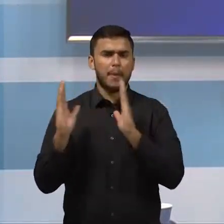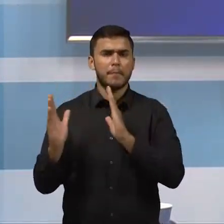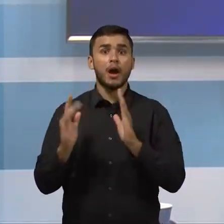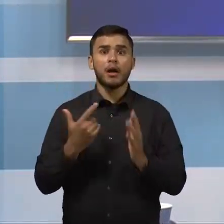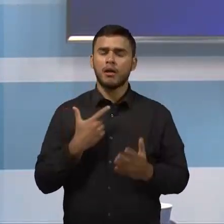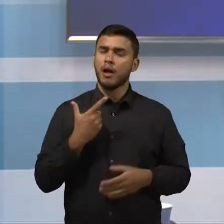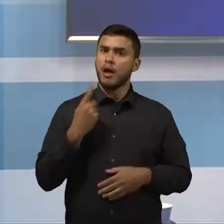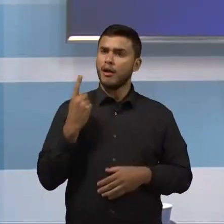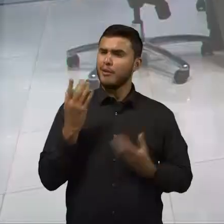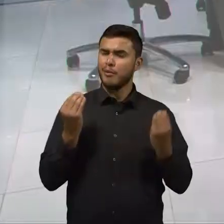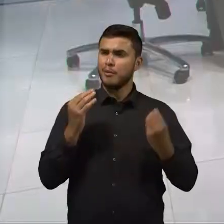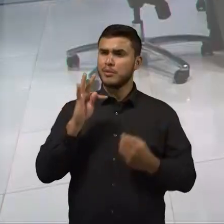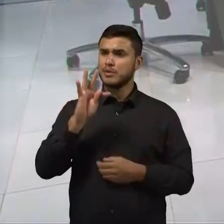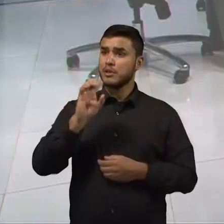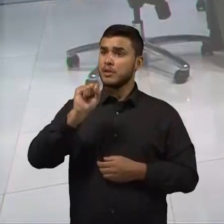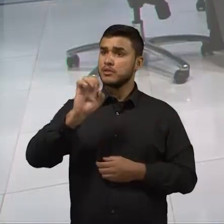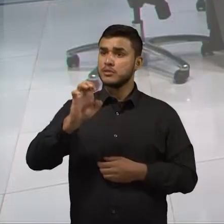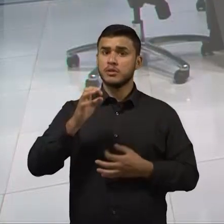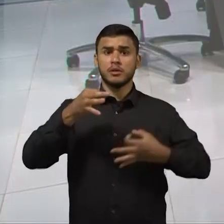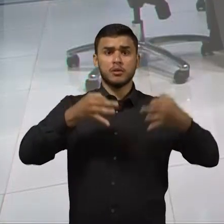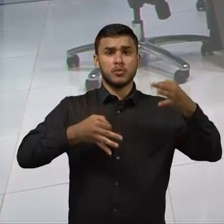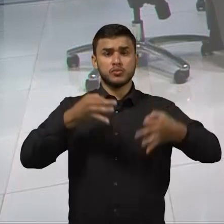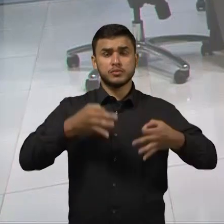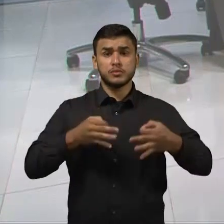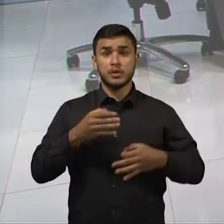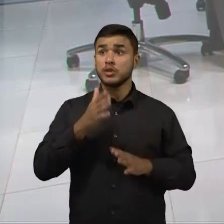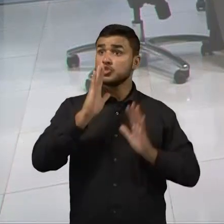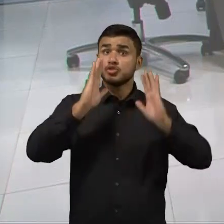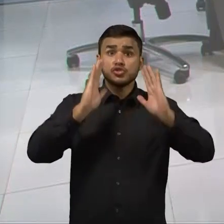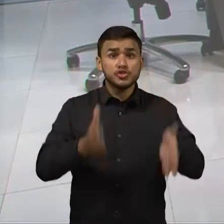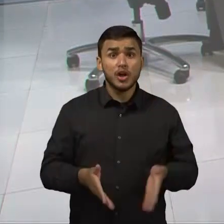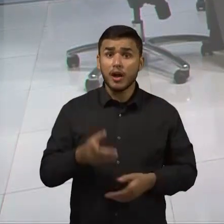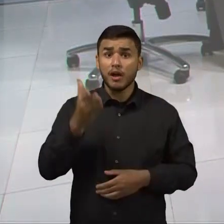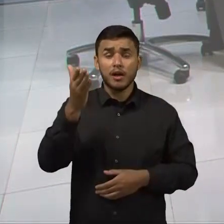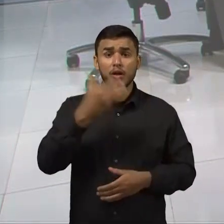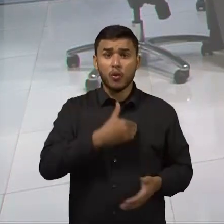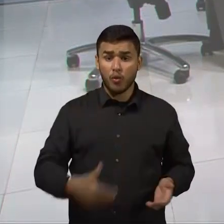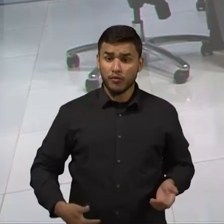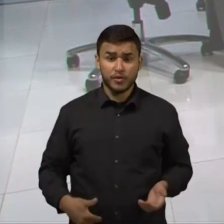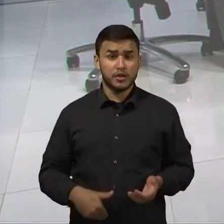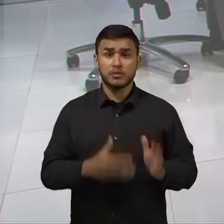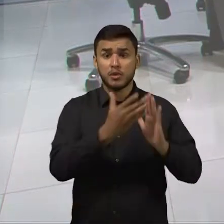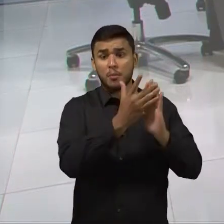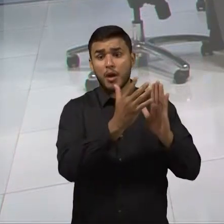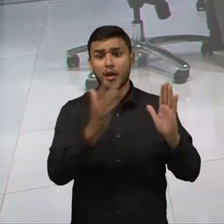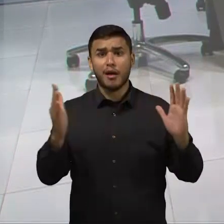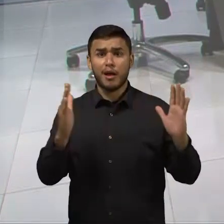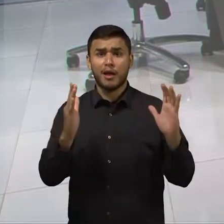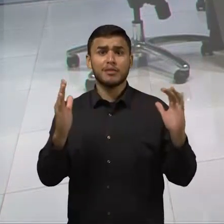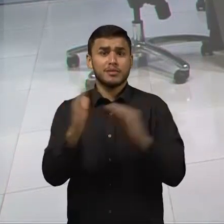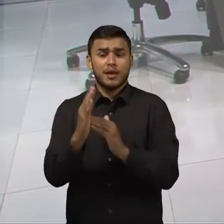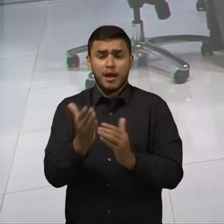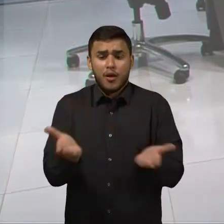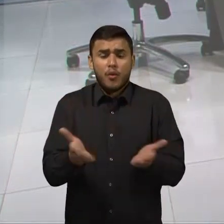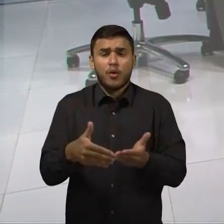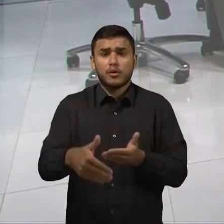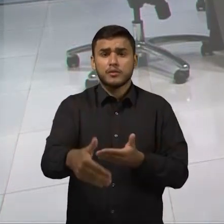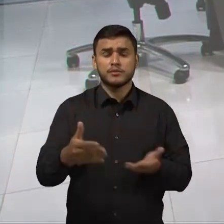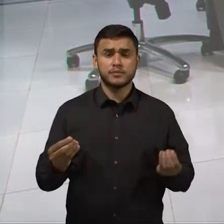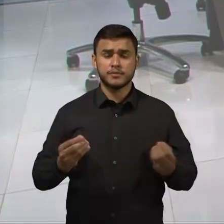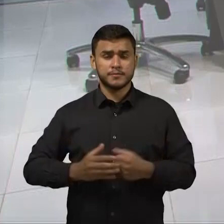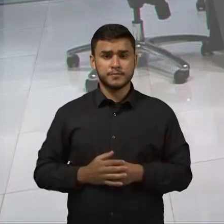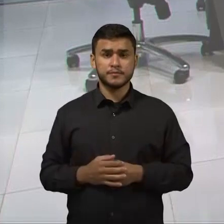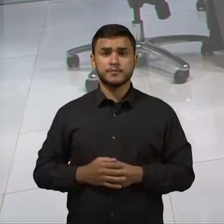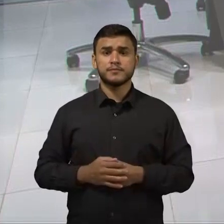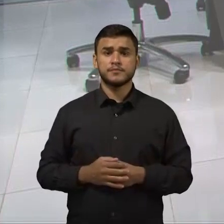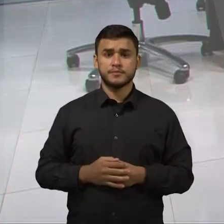ele cumpriu todo o mandato, todo o governo dele, sem nenhum prejuízo, sem nenhuma punição. E caçou também o prefeito de